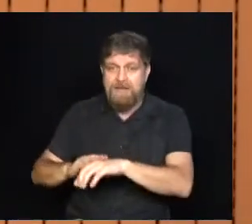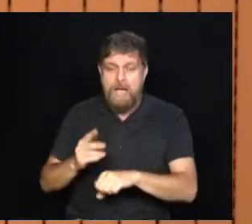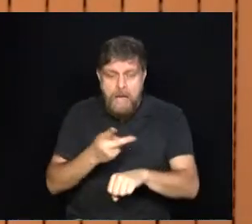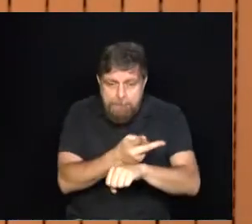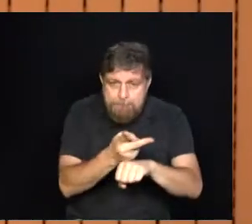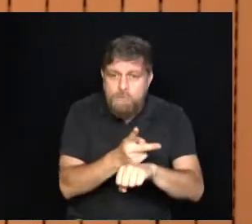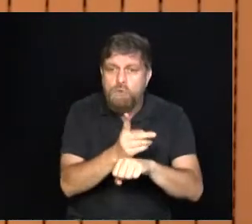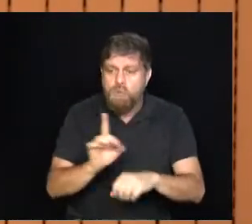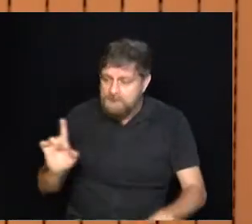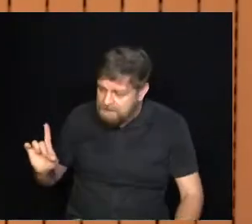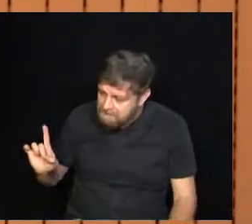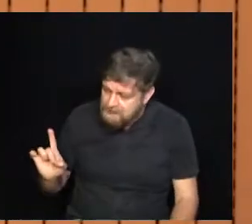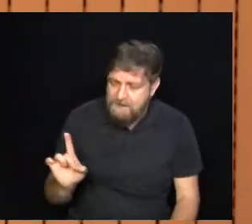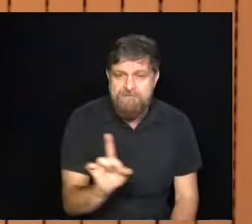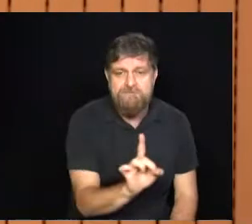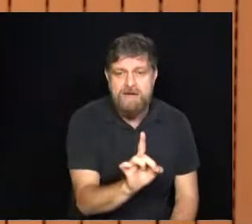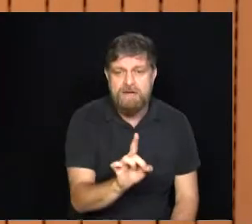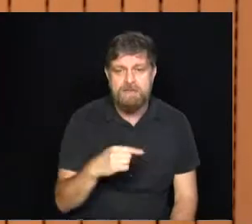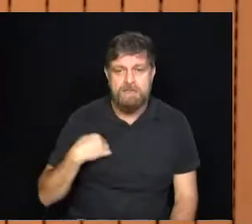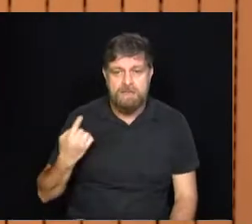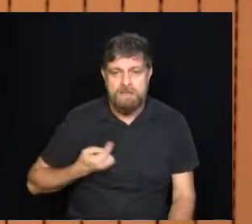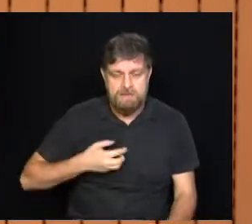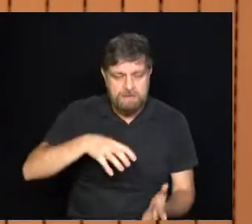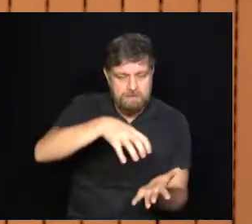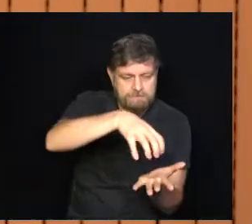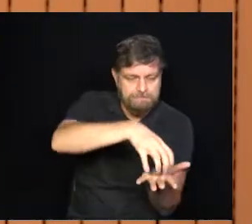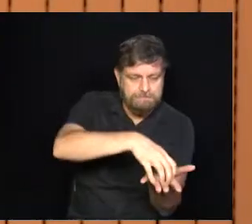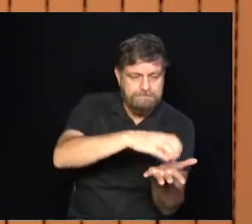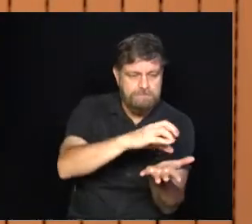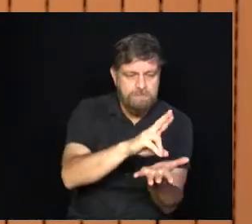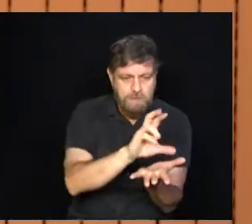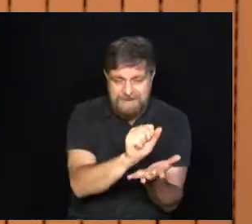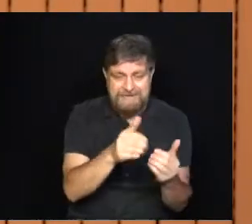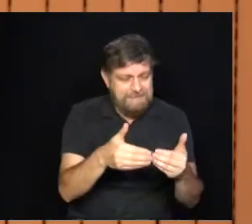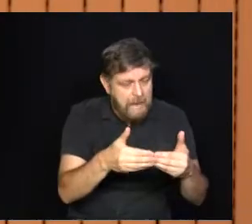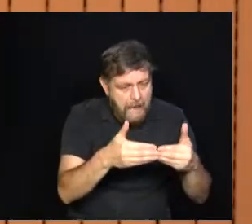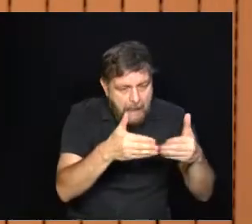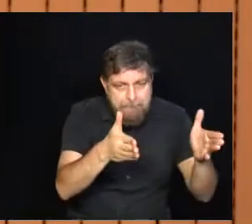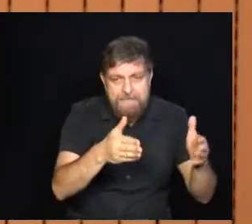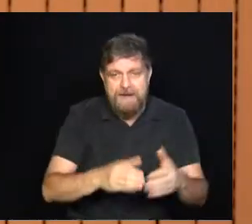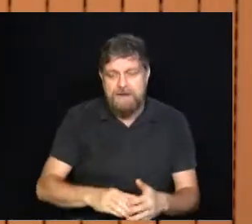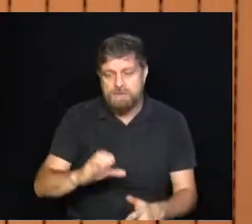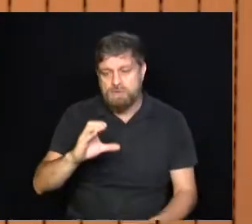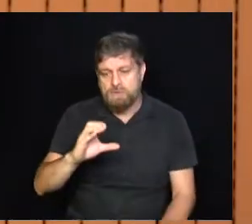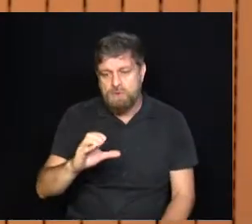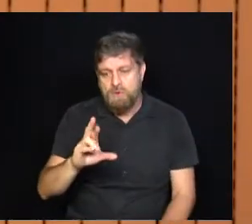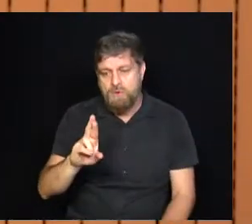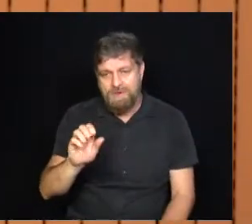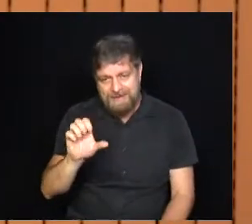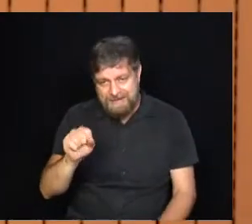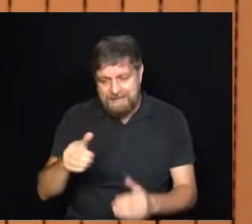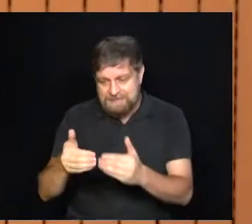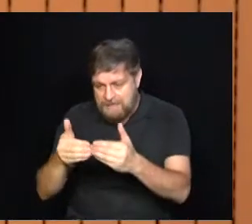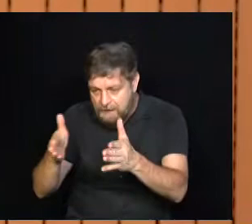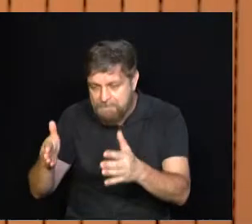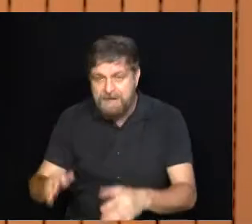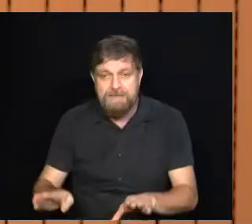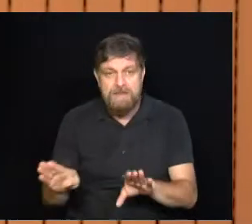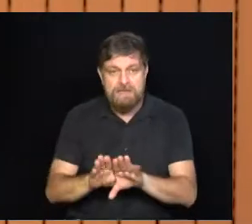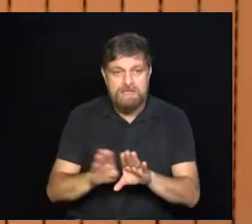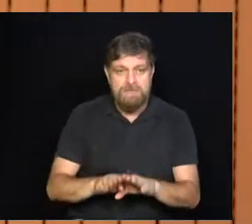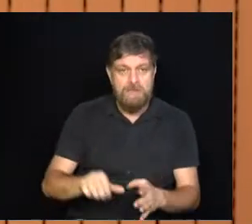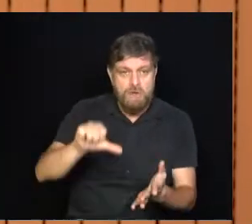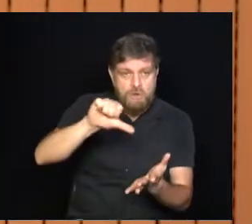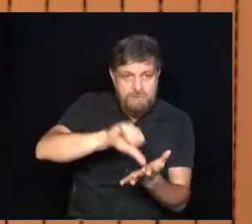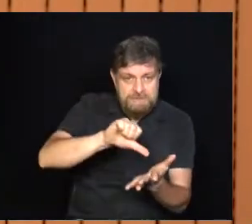vai até o serviço. Então, nossos CRAS são de porta aberta, nossos CREAS são de porta aberta, o SEAMO, assim como o Centro de Referência